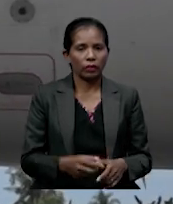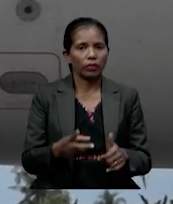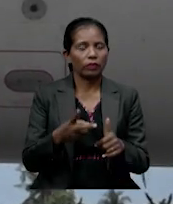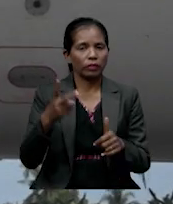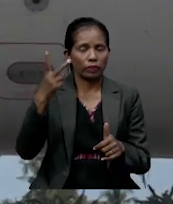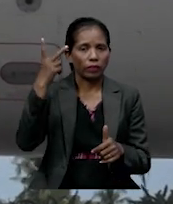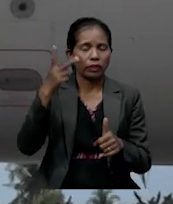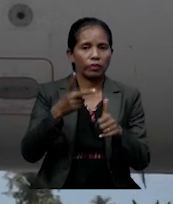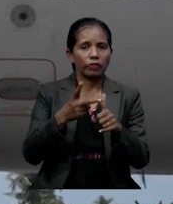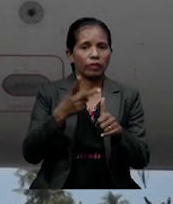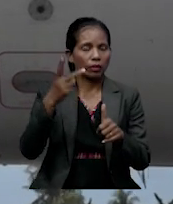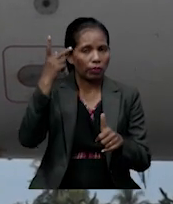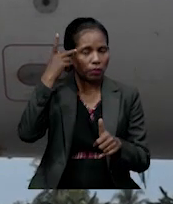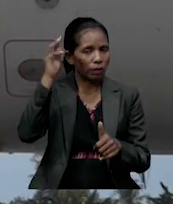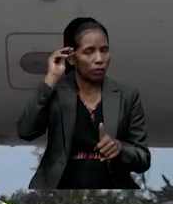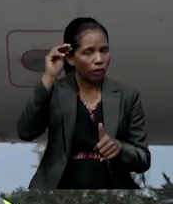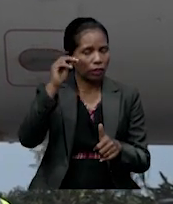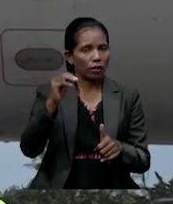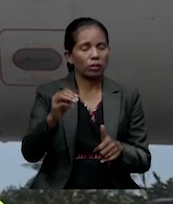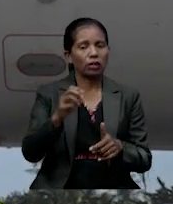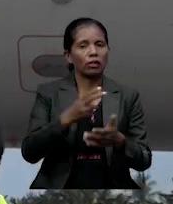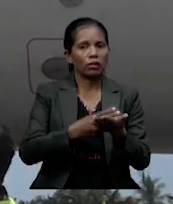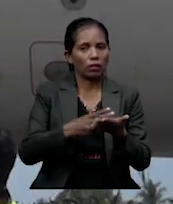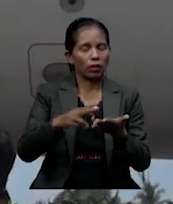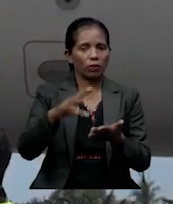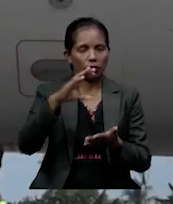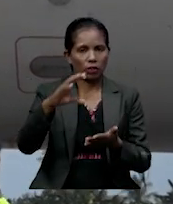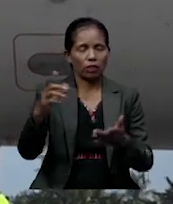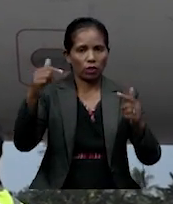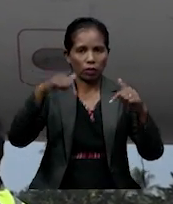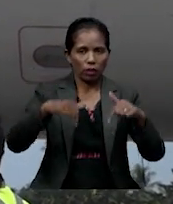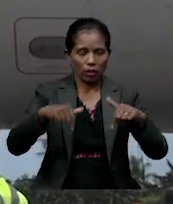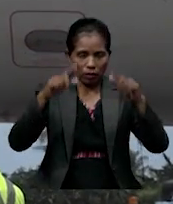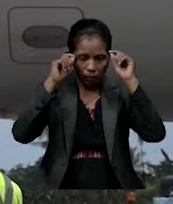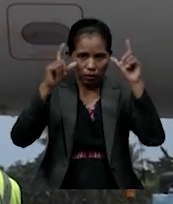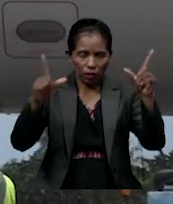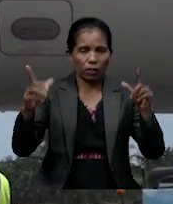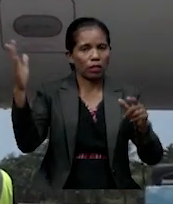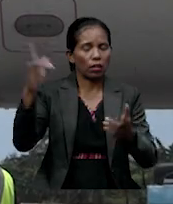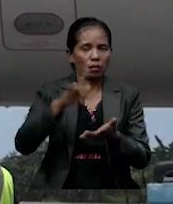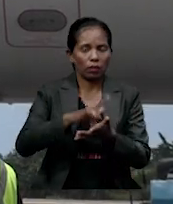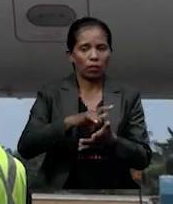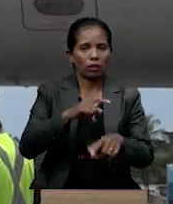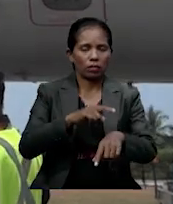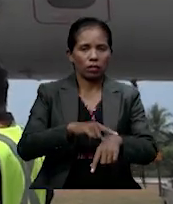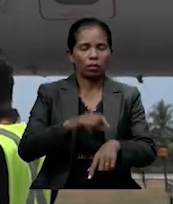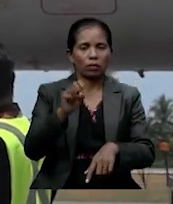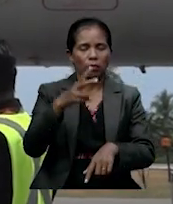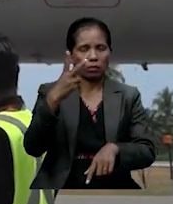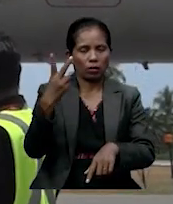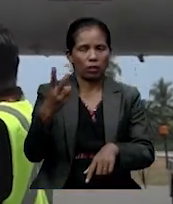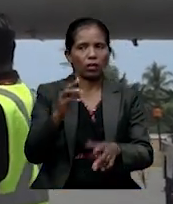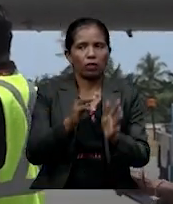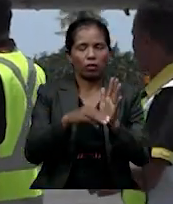Vice-Primeiro-Ministro Santa Sé, Arcebispo Edgar Peña Para, to Aeroporto Internacional Nicolau Lobato, Comoro, quase tuku San Lucindua Liu ho